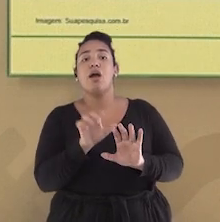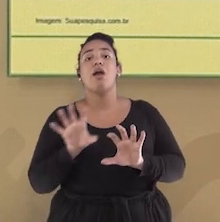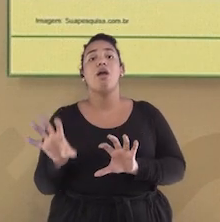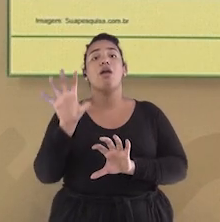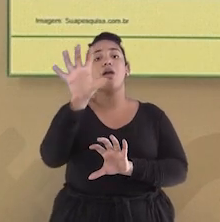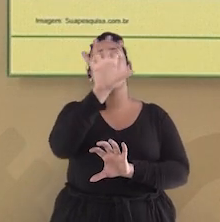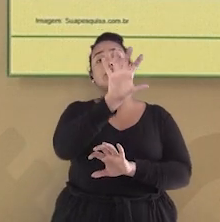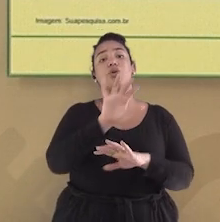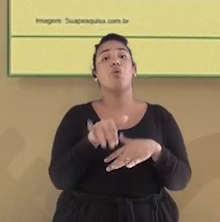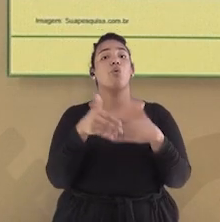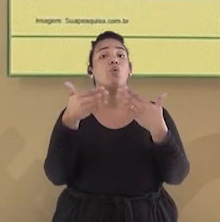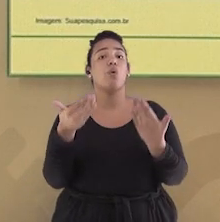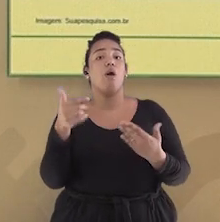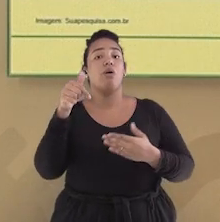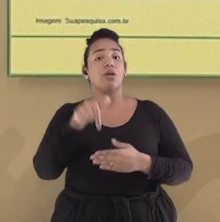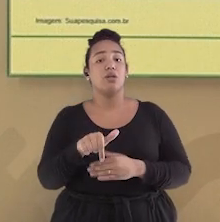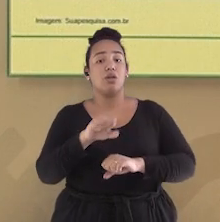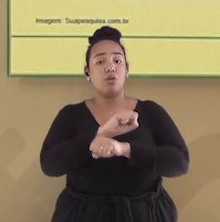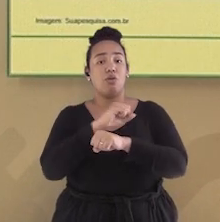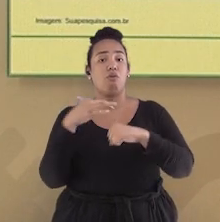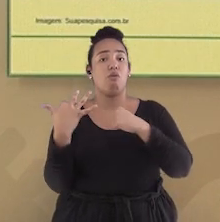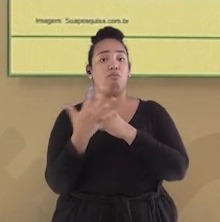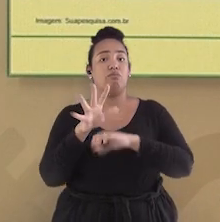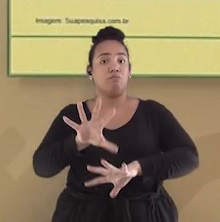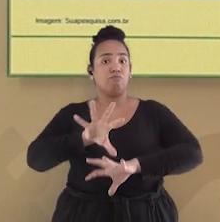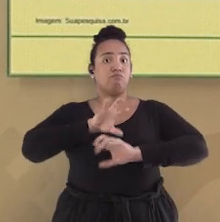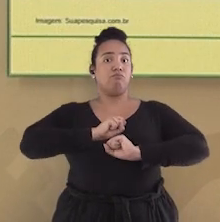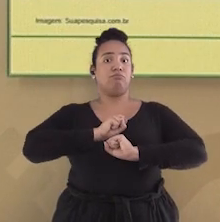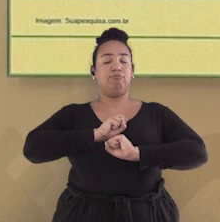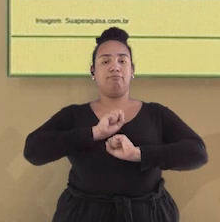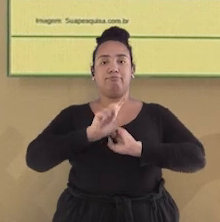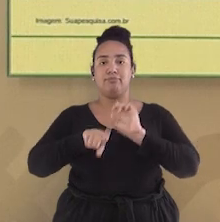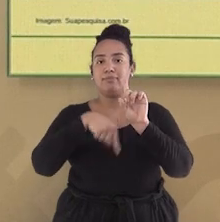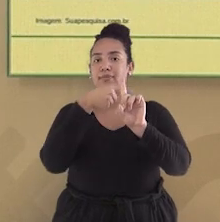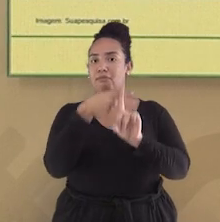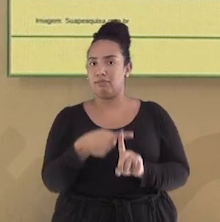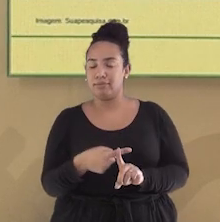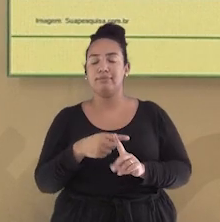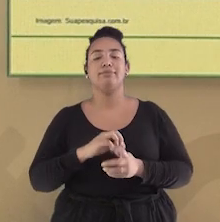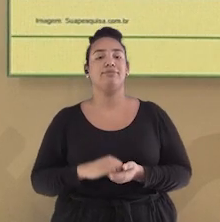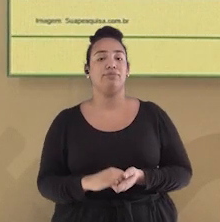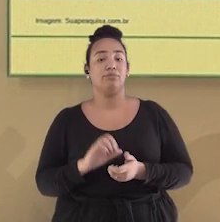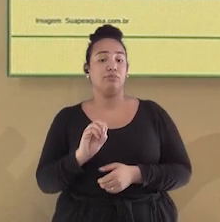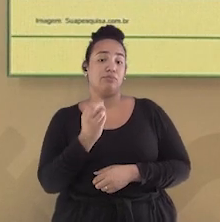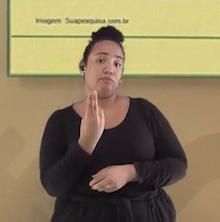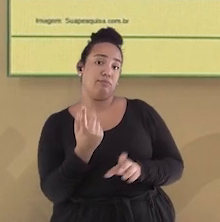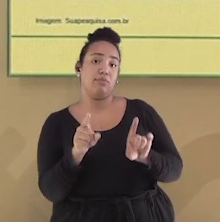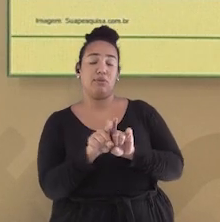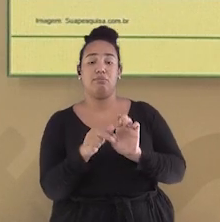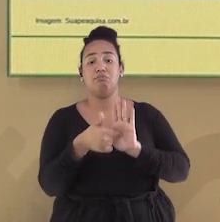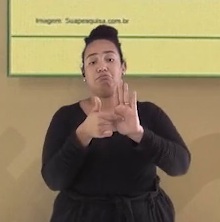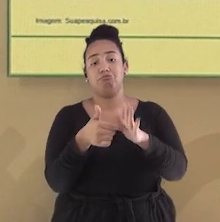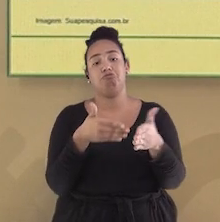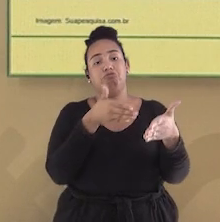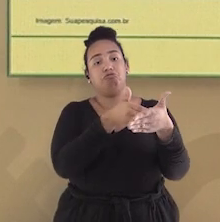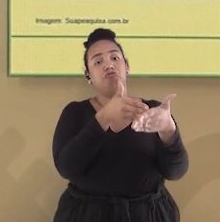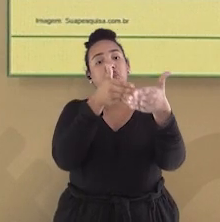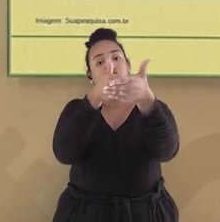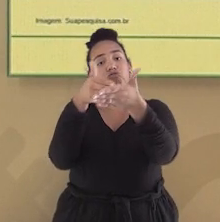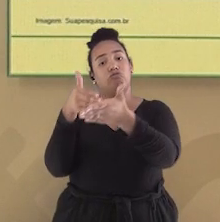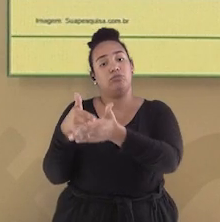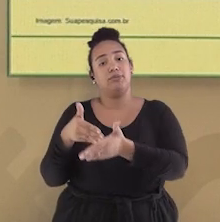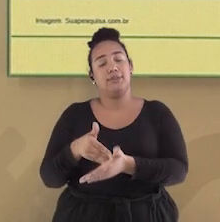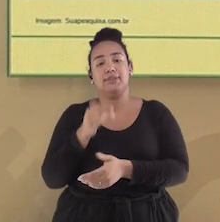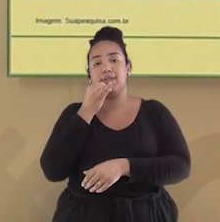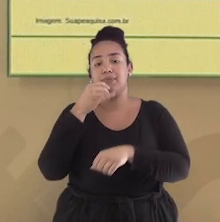utilizados para mostrar em quais regiões a taxa de contaminação estava maior. Ou podem apresentar as divisões